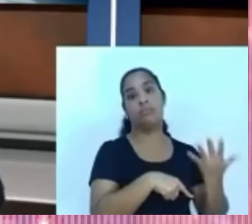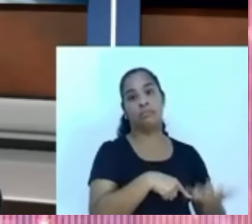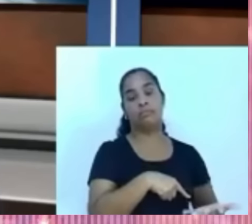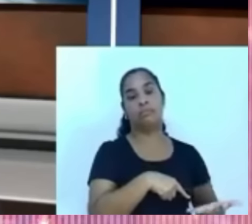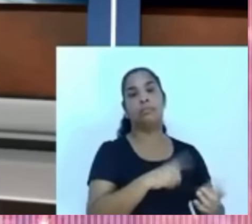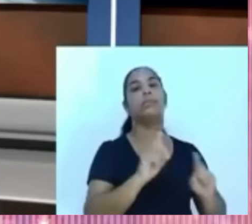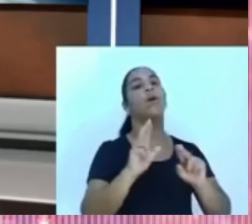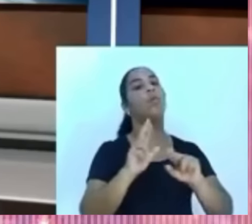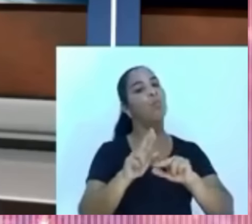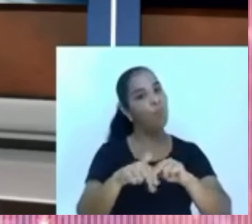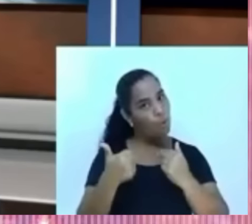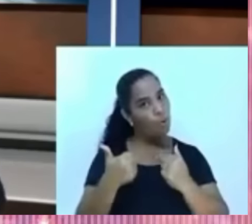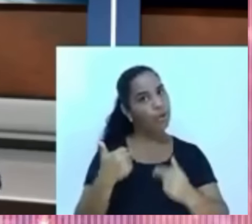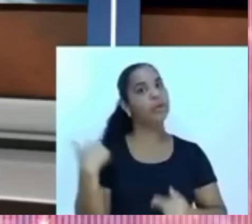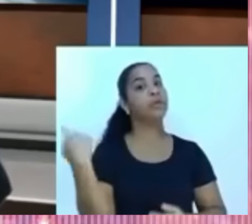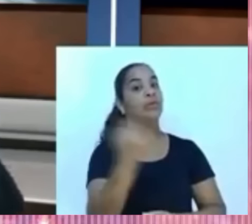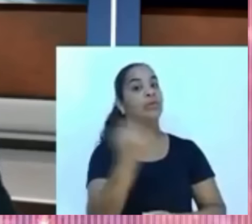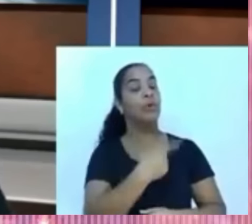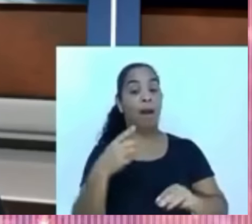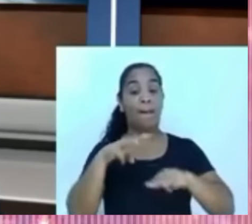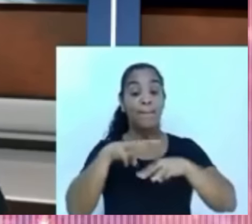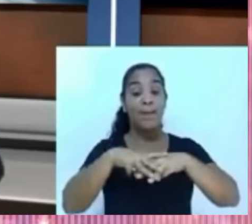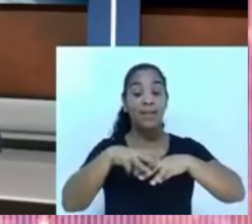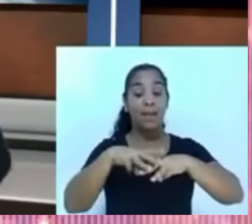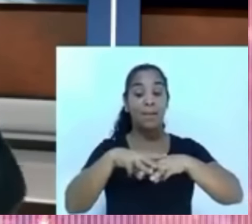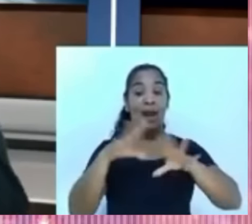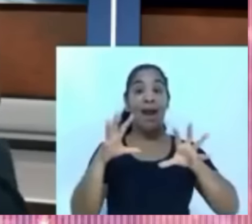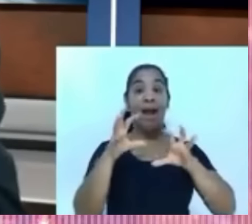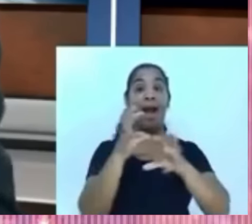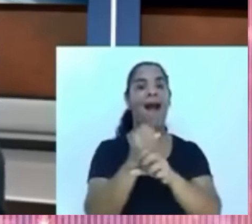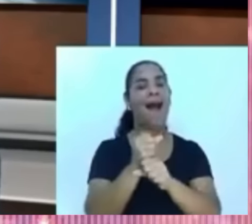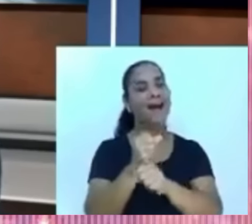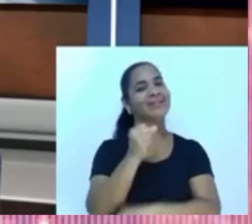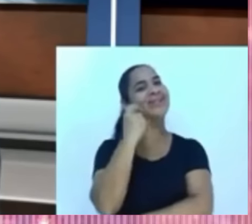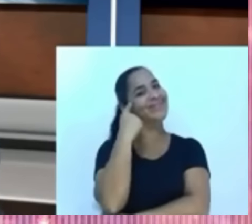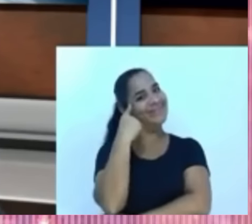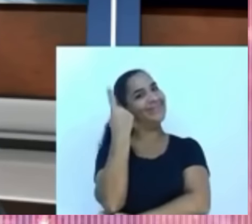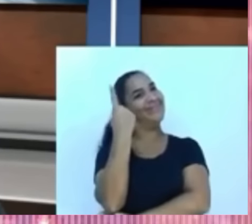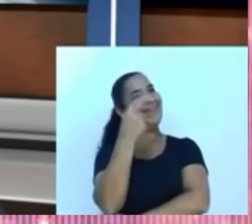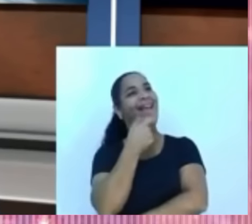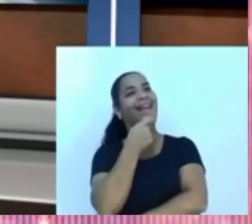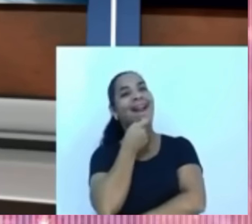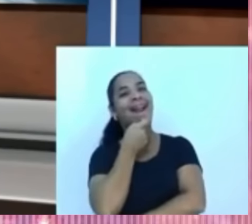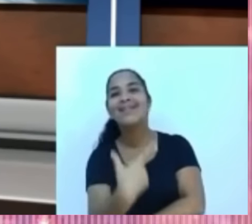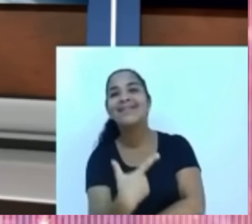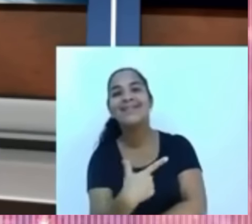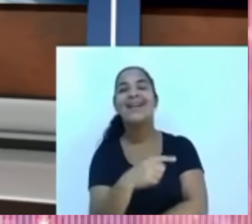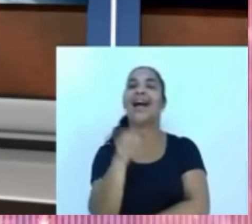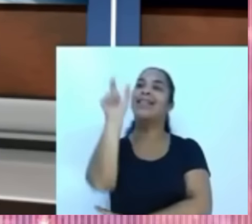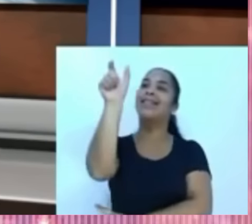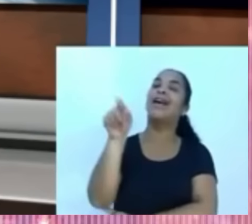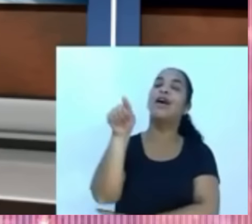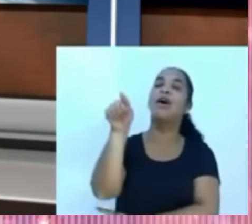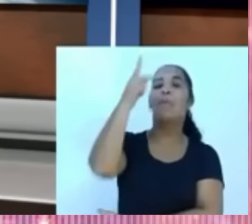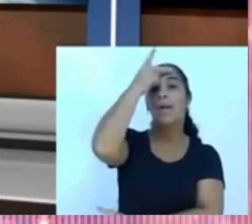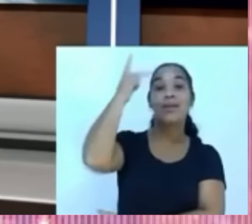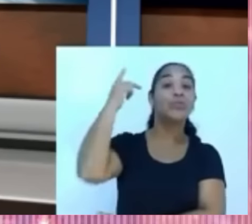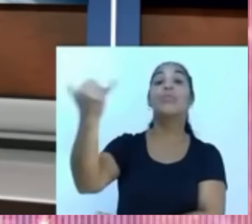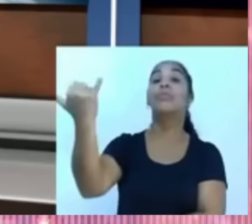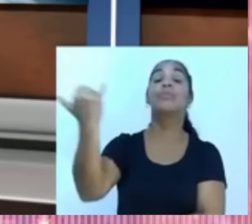as operações são muito curiosas certo dia alguém me disse se você